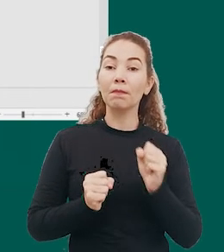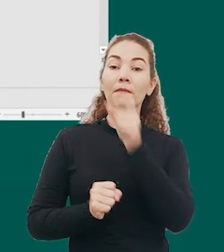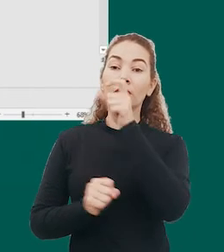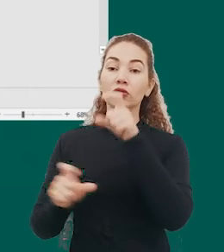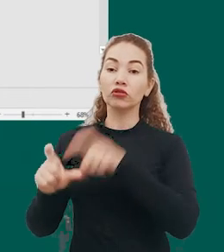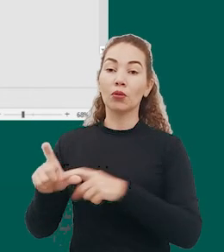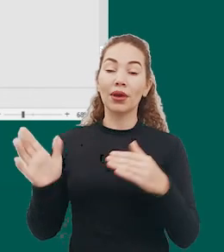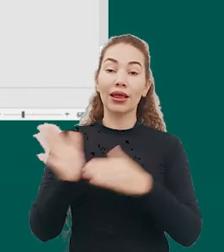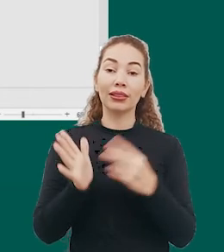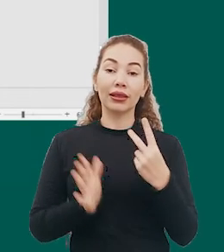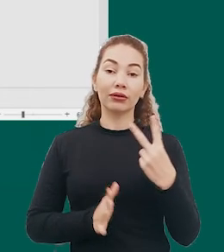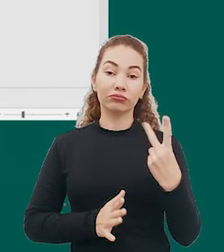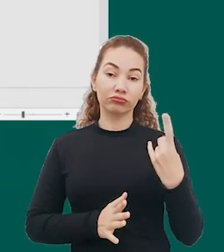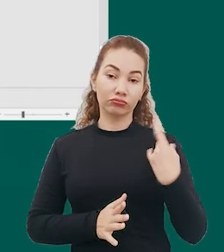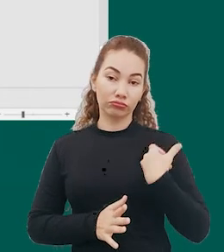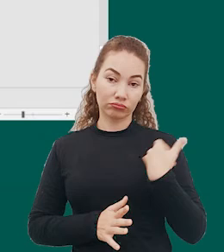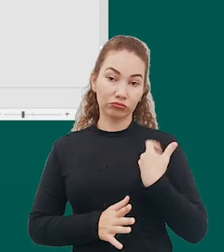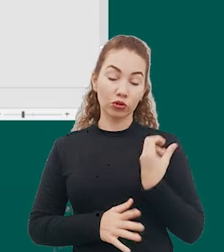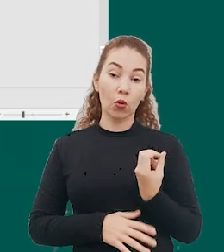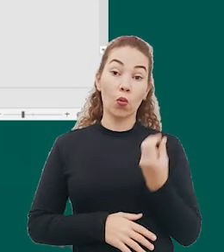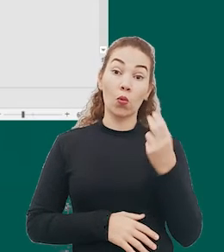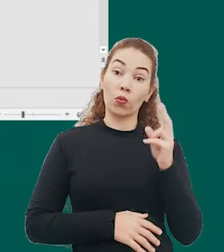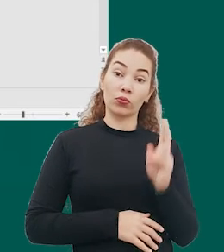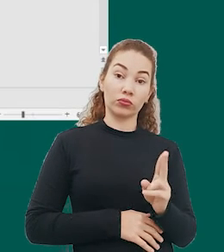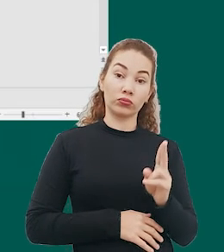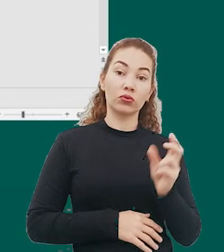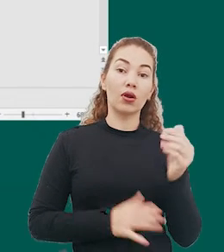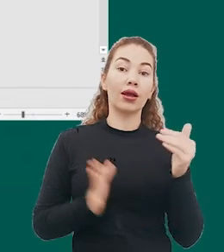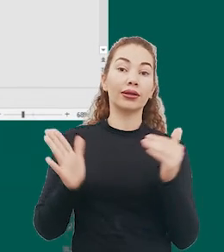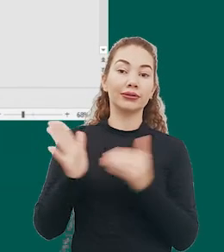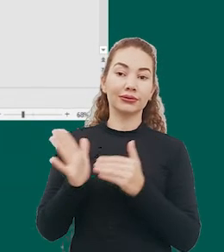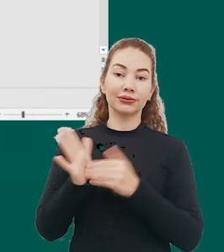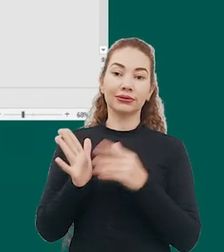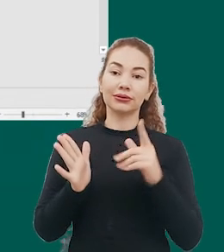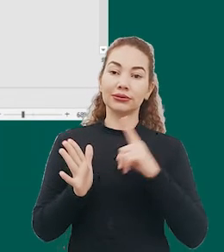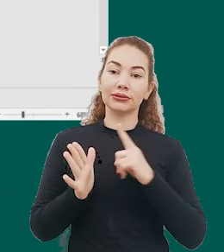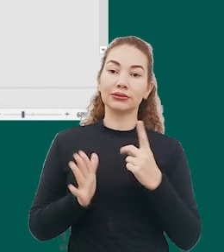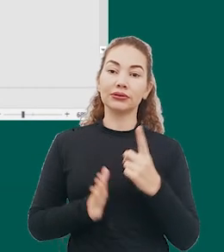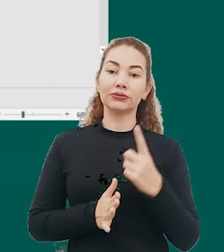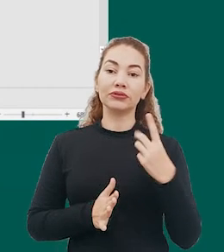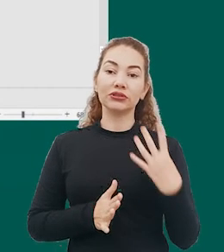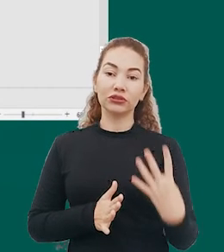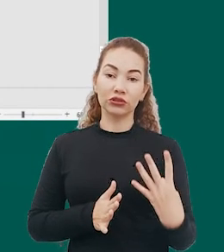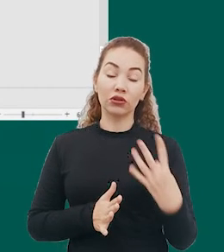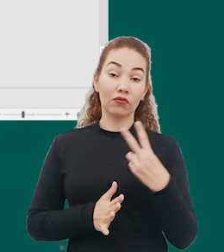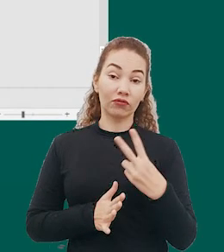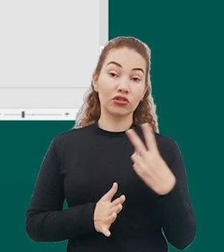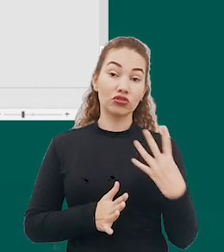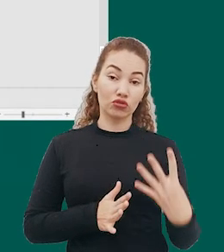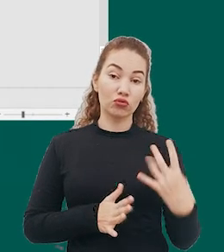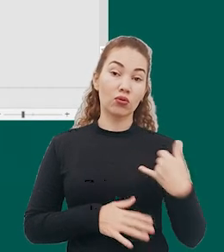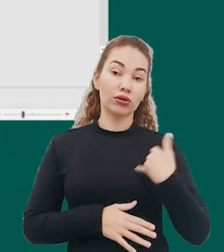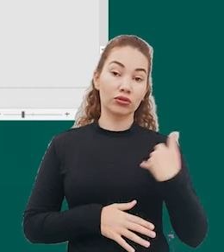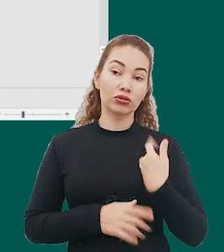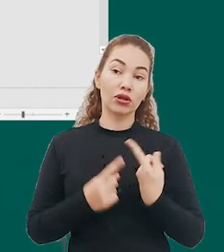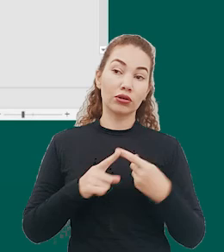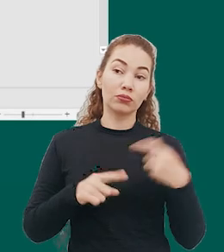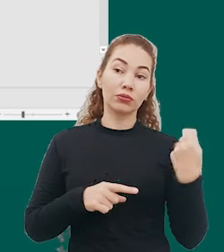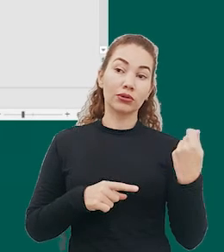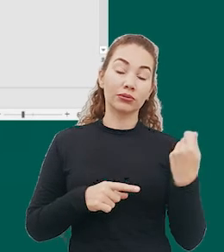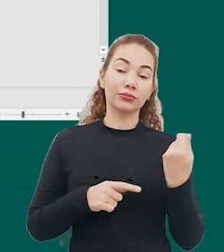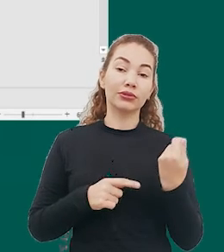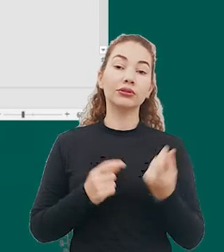ter 21 anos de idade, ou até ele ter 24 anos de idade, mas aí nós temos